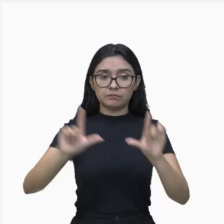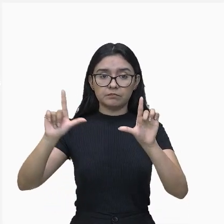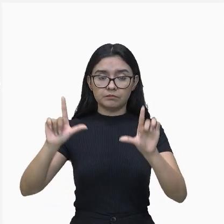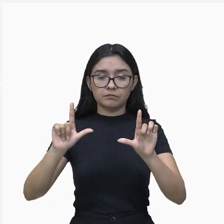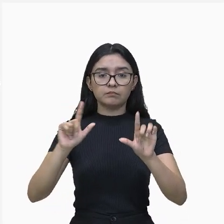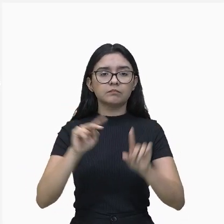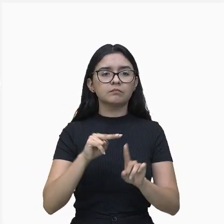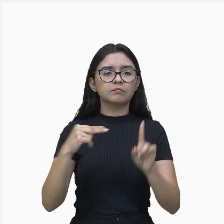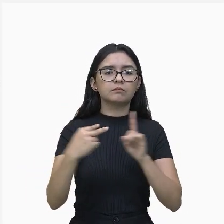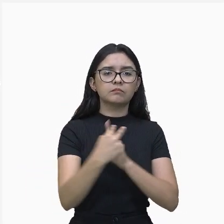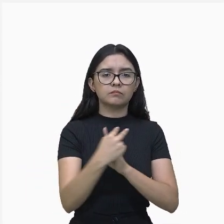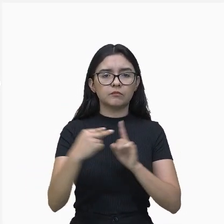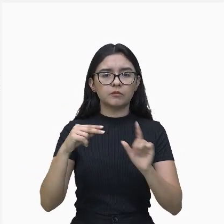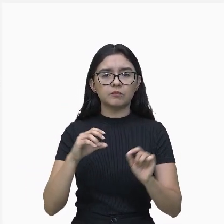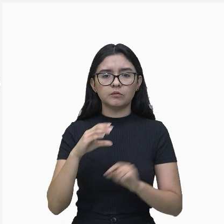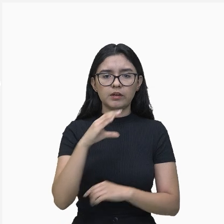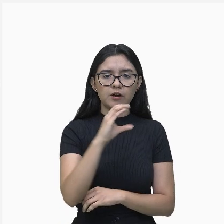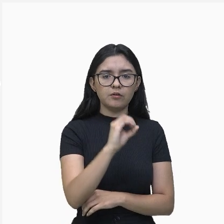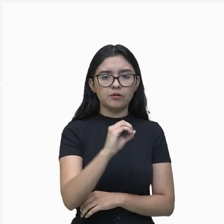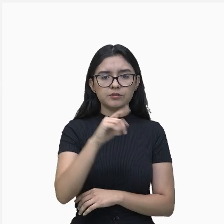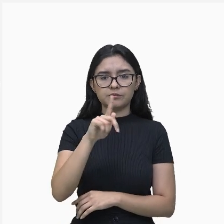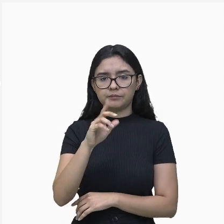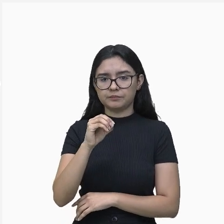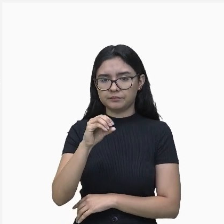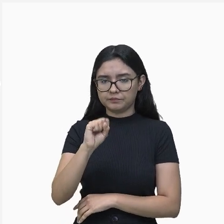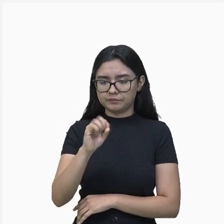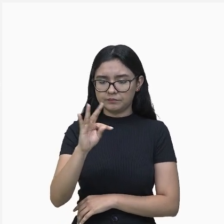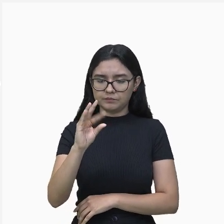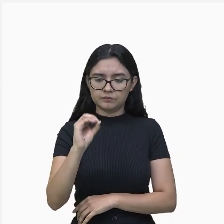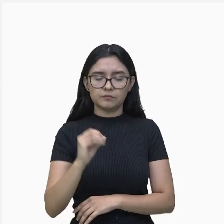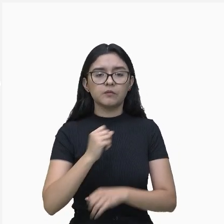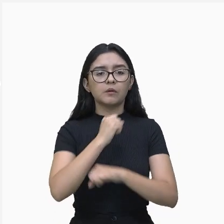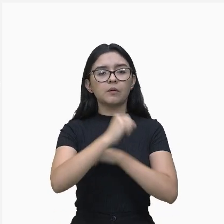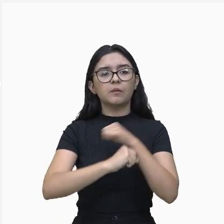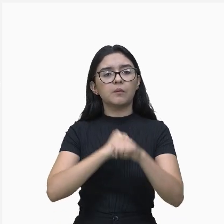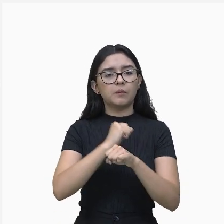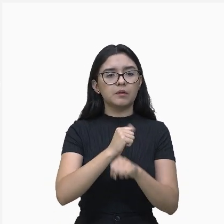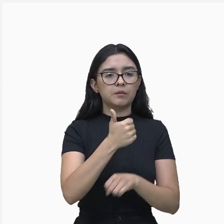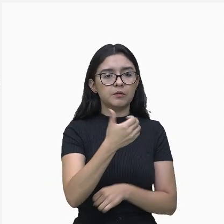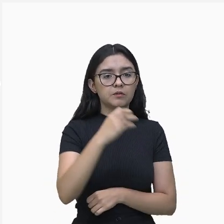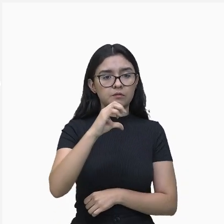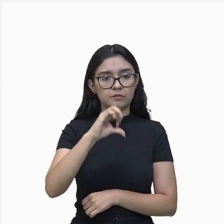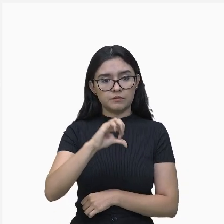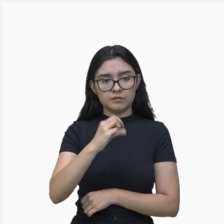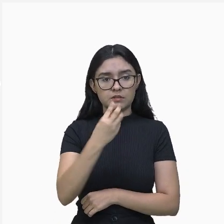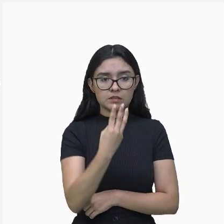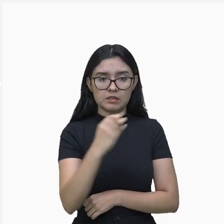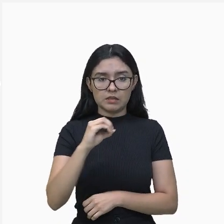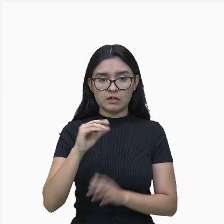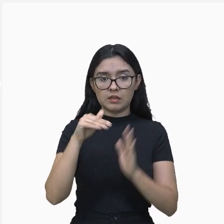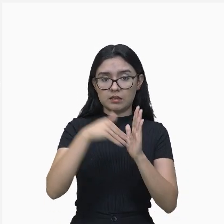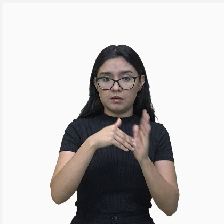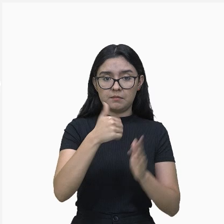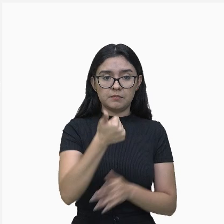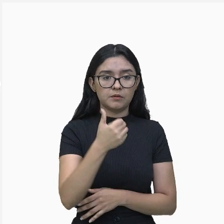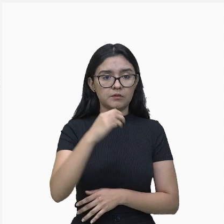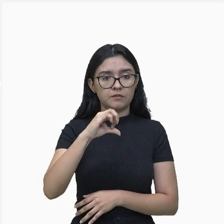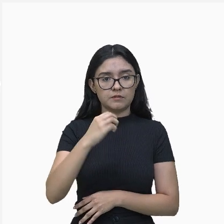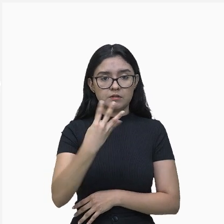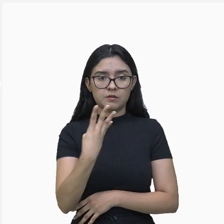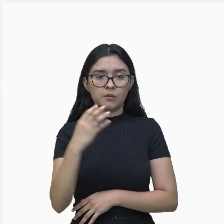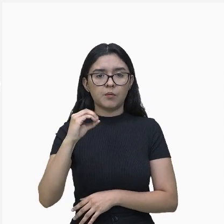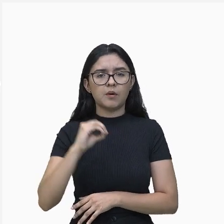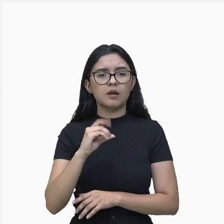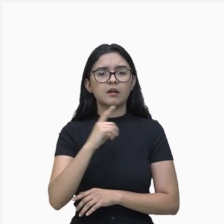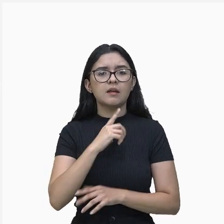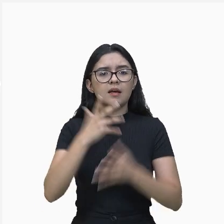do gosto, e os anos de 1930 e 1940 vão se caracterizar pela aceitação crescente das obras e